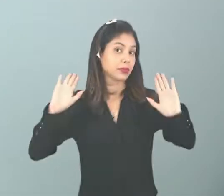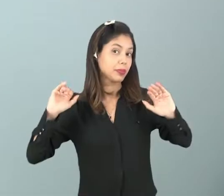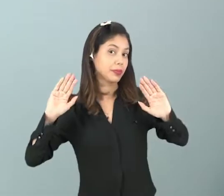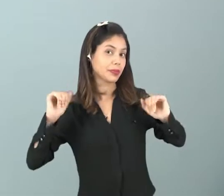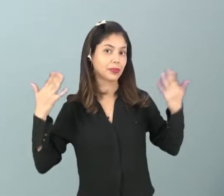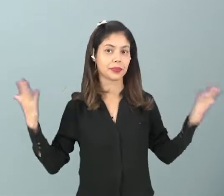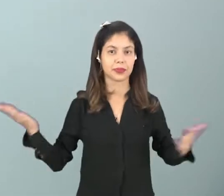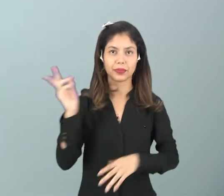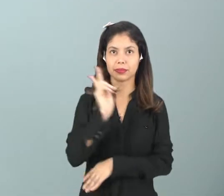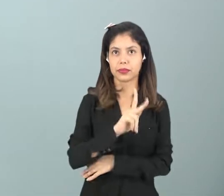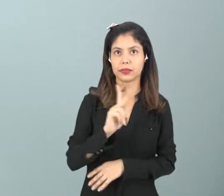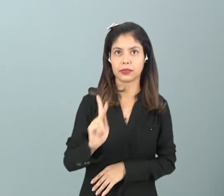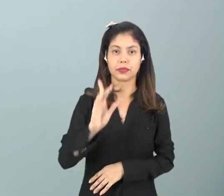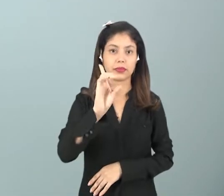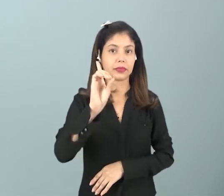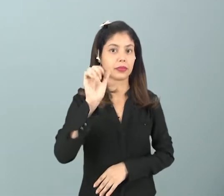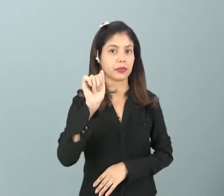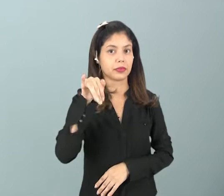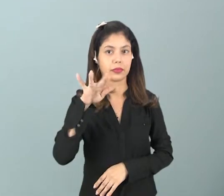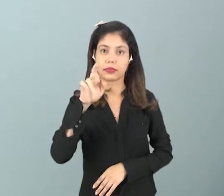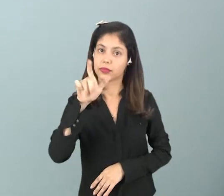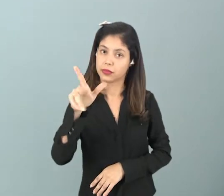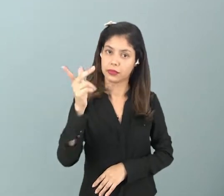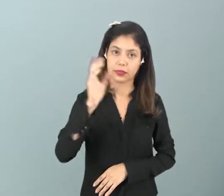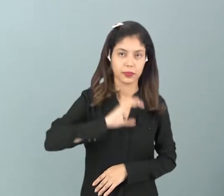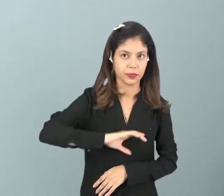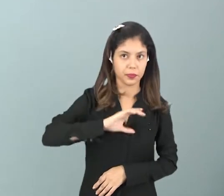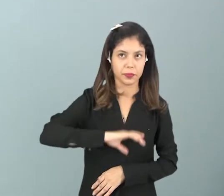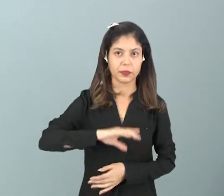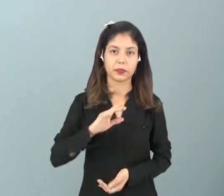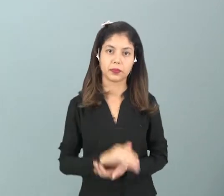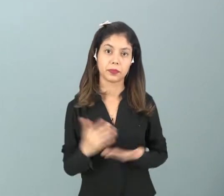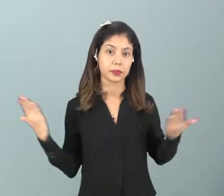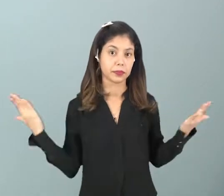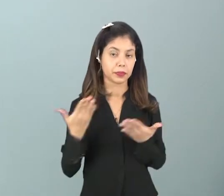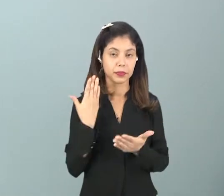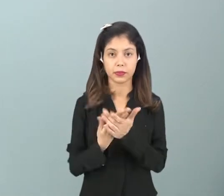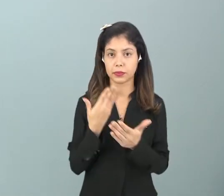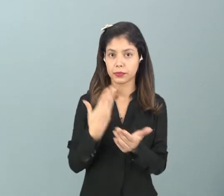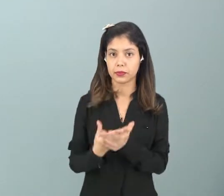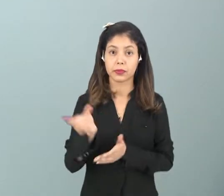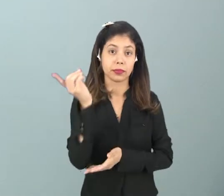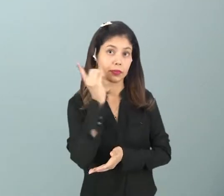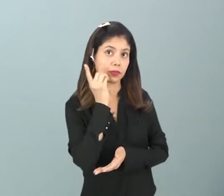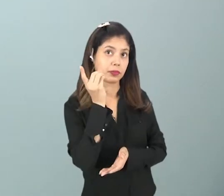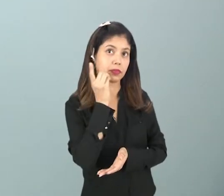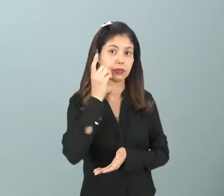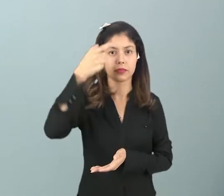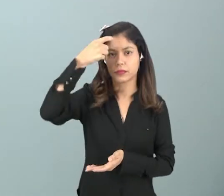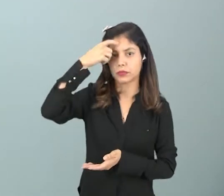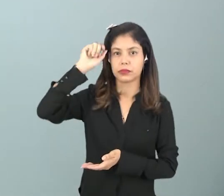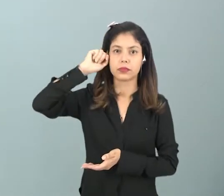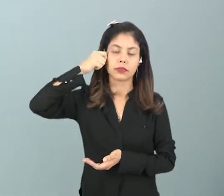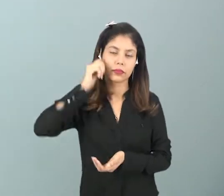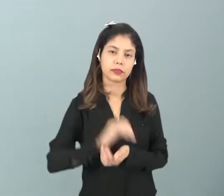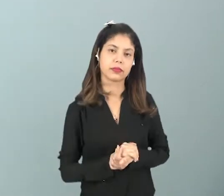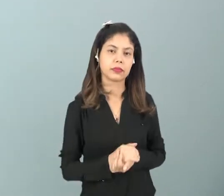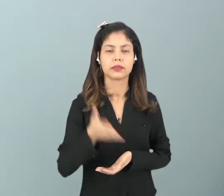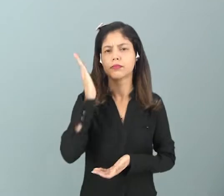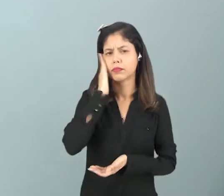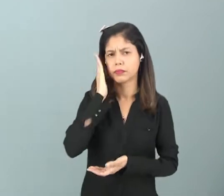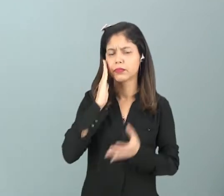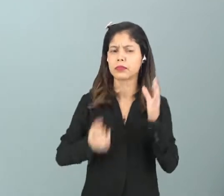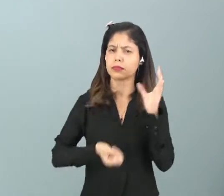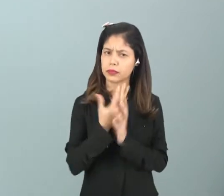E aí, moçada, eu sou o professor Daniel Lopes, de Língua Portuguesa. A aula de hoje vai ser o Dia da Consciência Negra. A gente vai entender